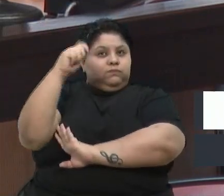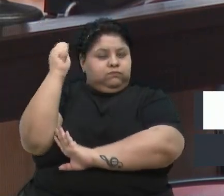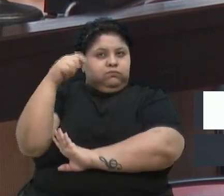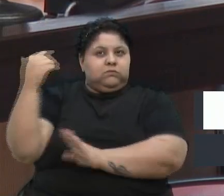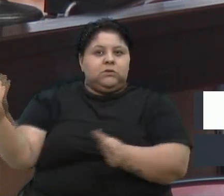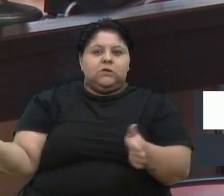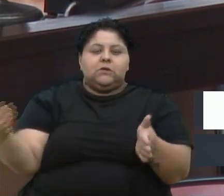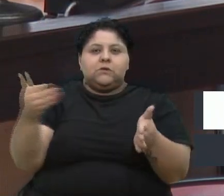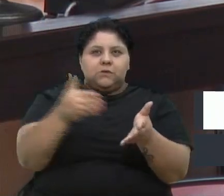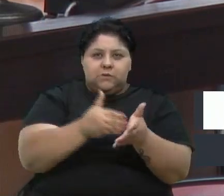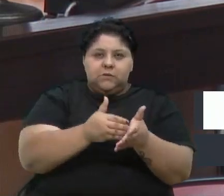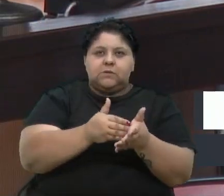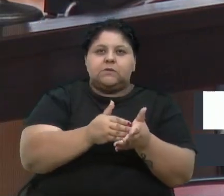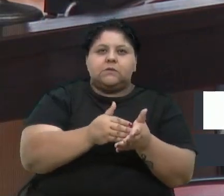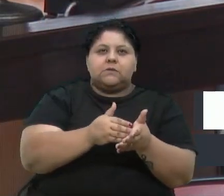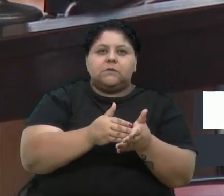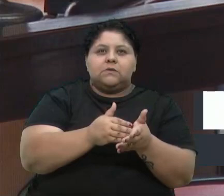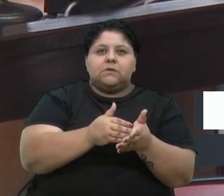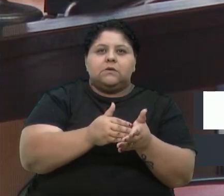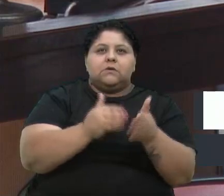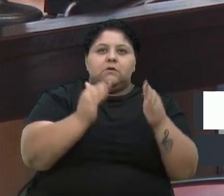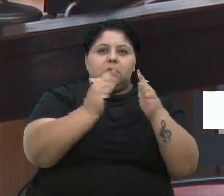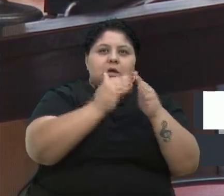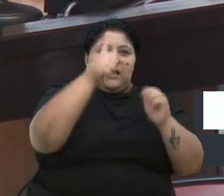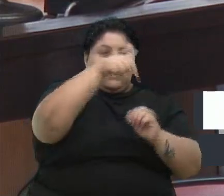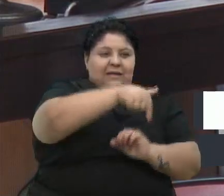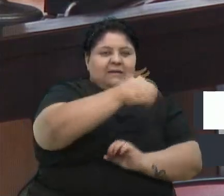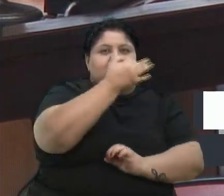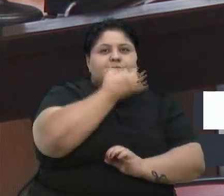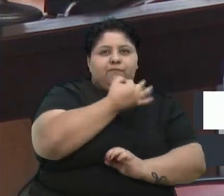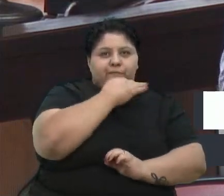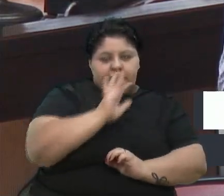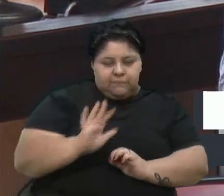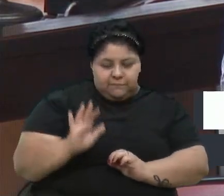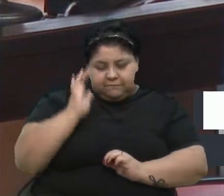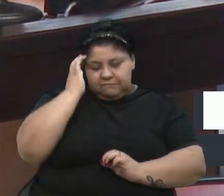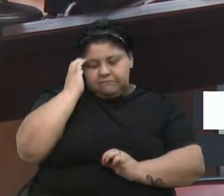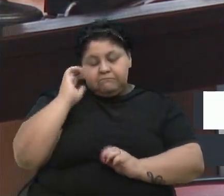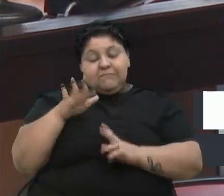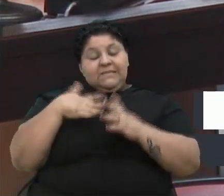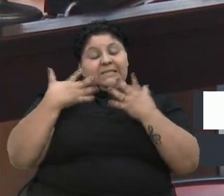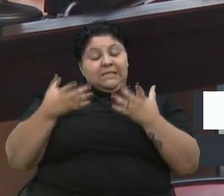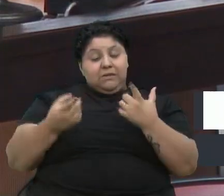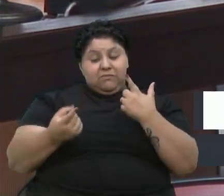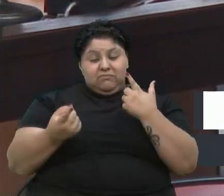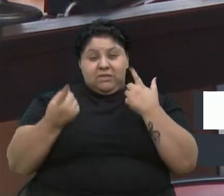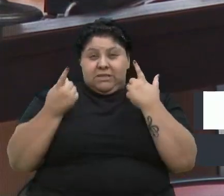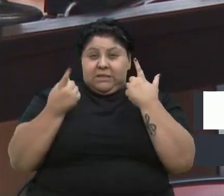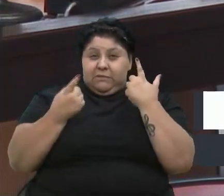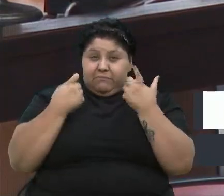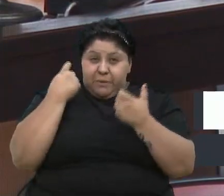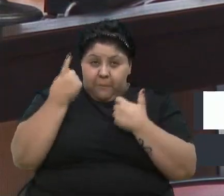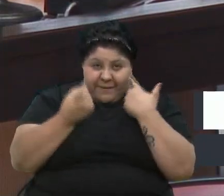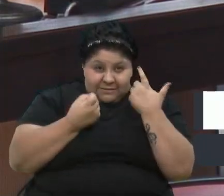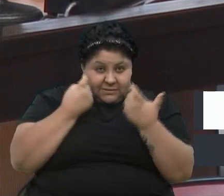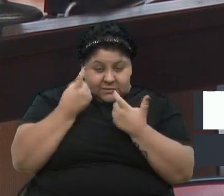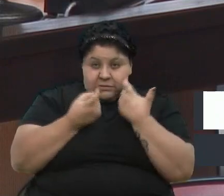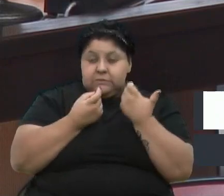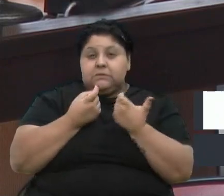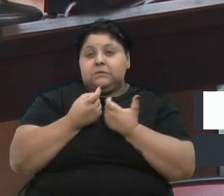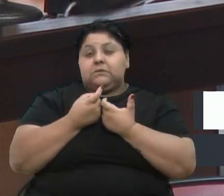vêm residir na nossa cidade de Caxias do Sul. Então, é uma preocupação que